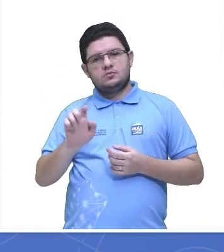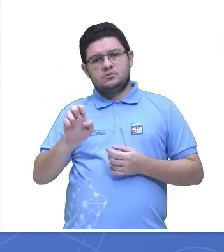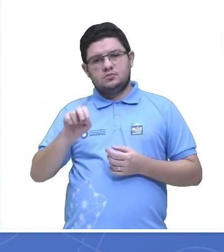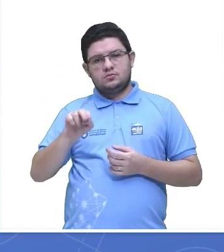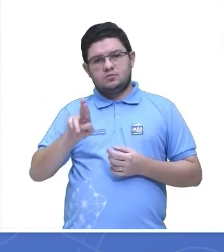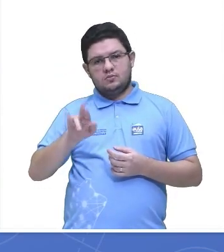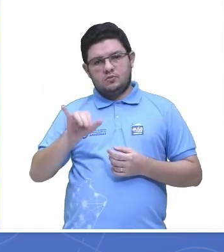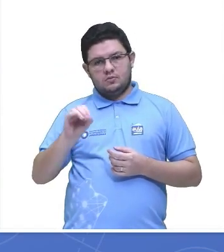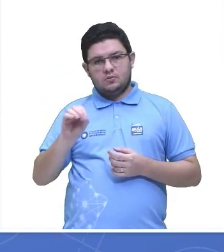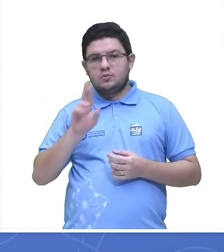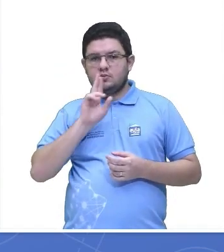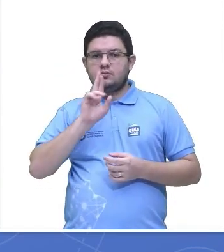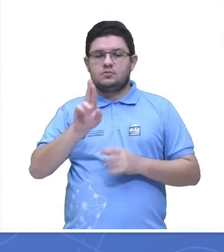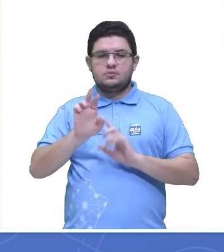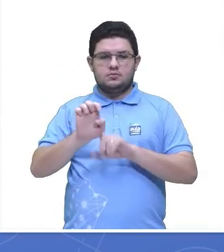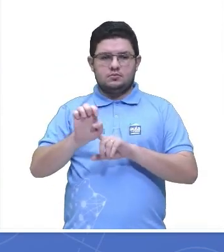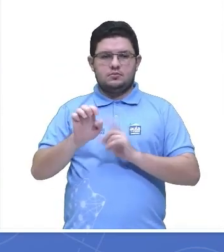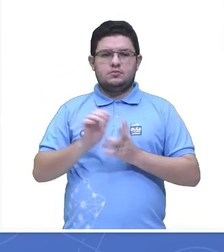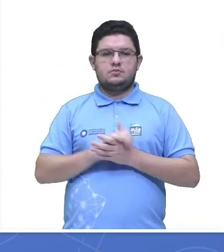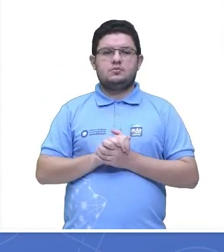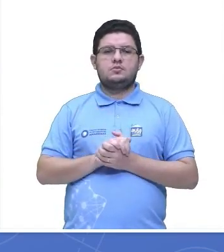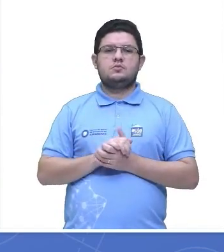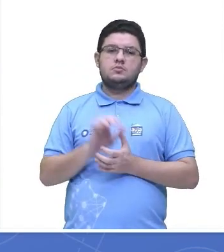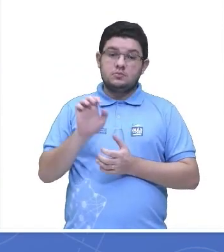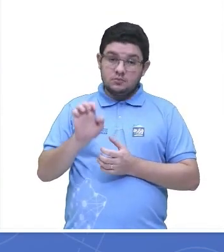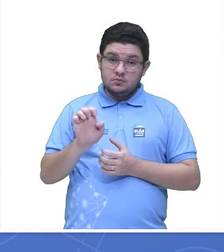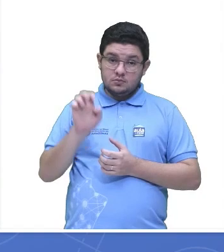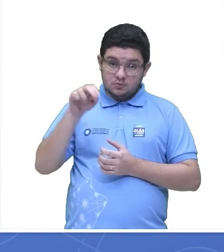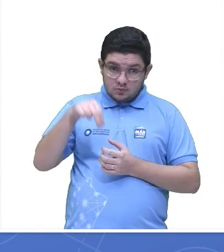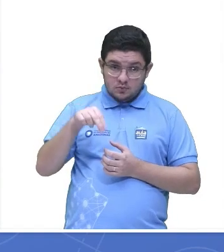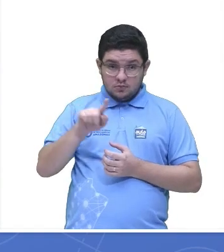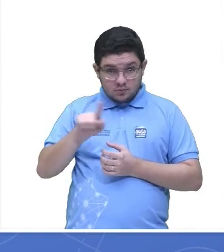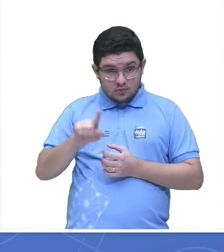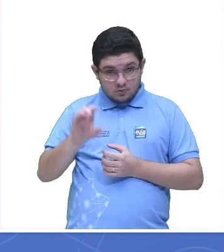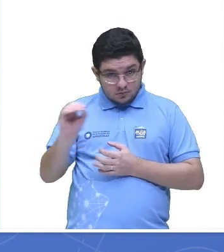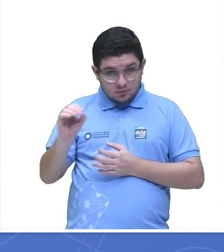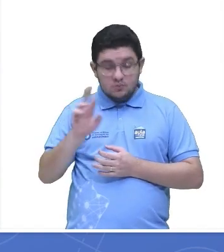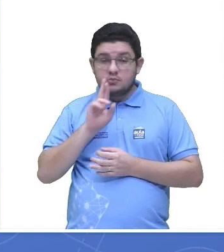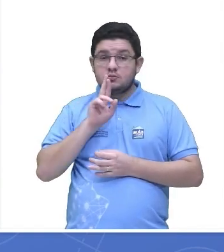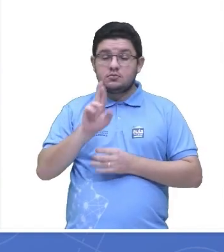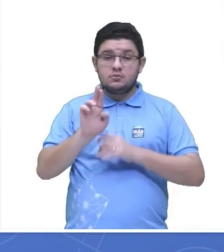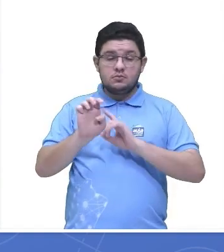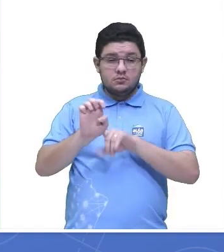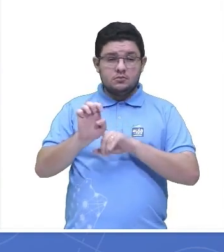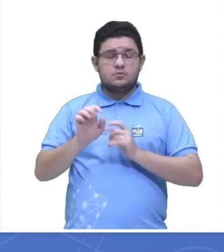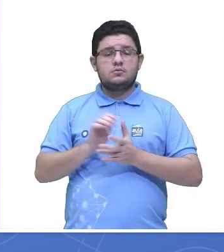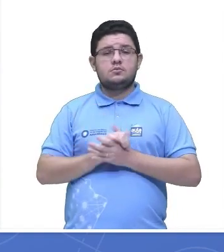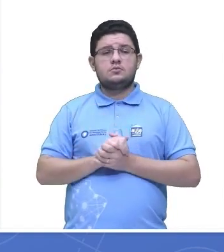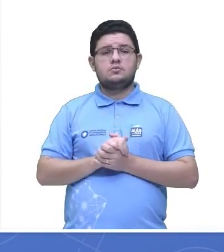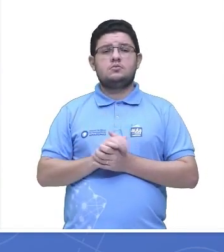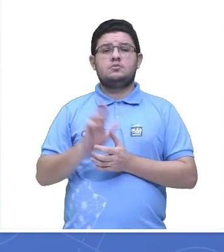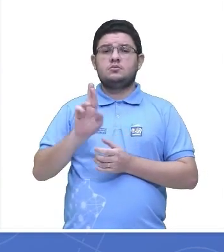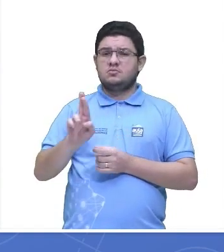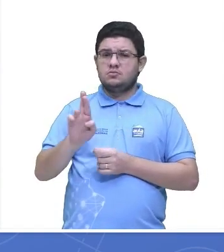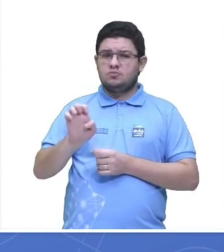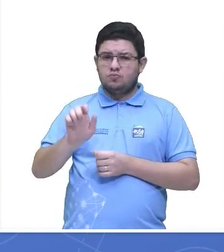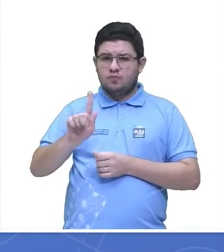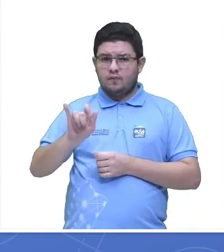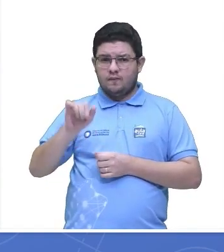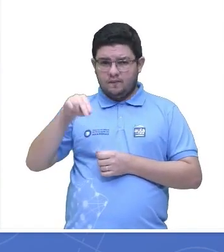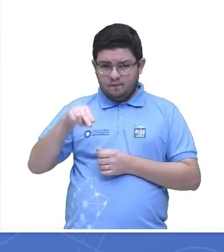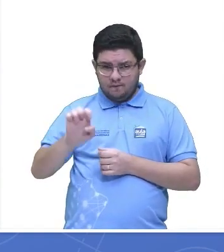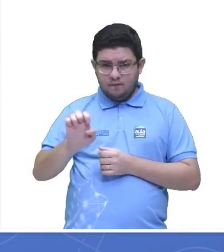Isabela, também o Enzo, todos apostando na letra E. Abrão, Regine, todos na letra